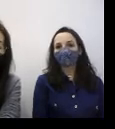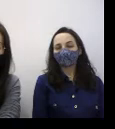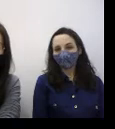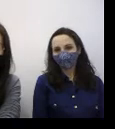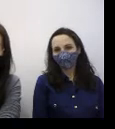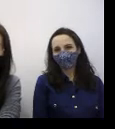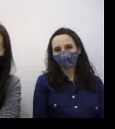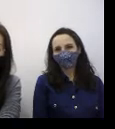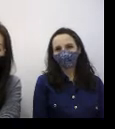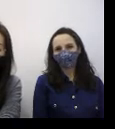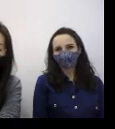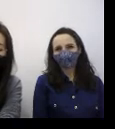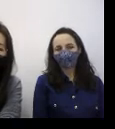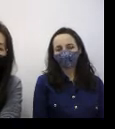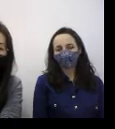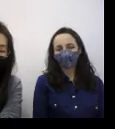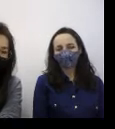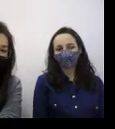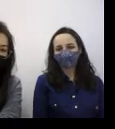em outros